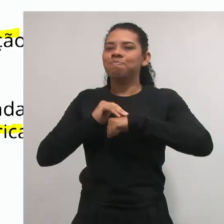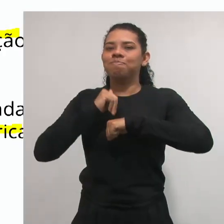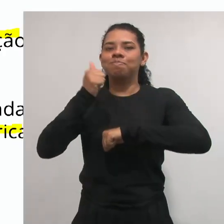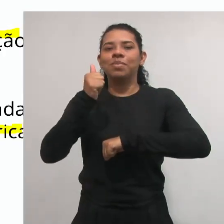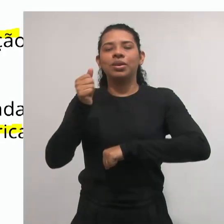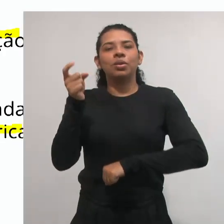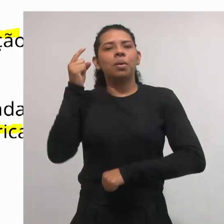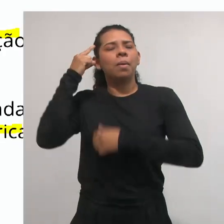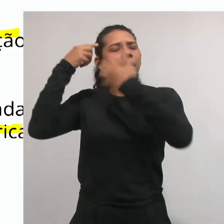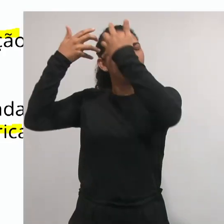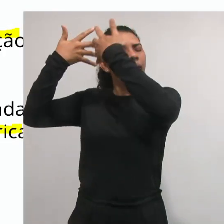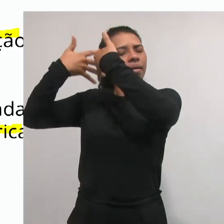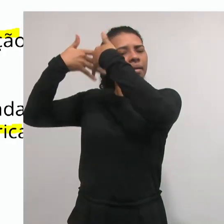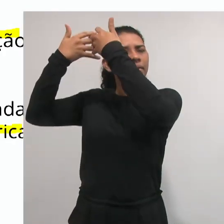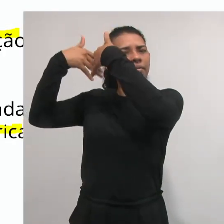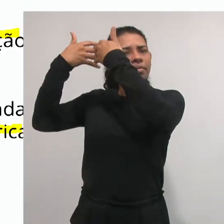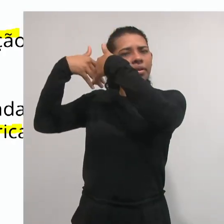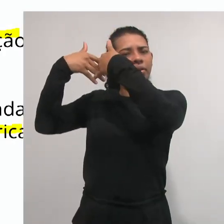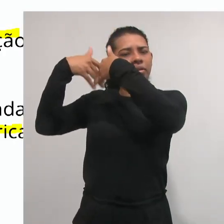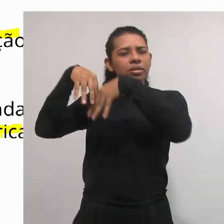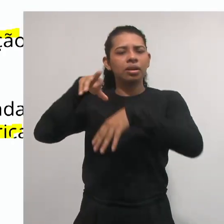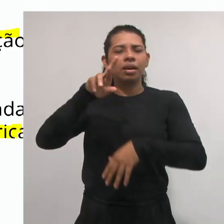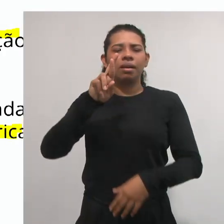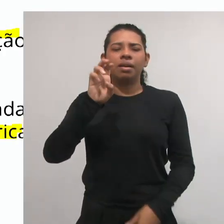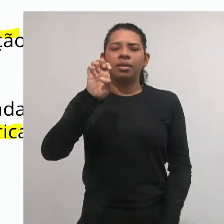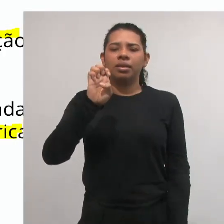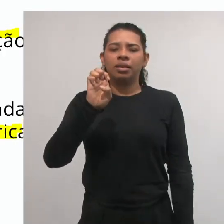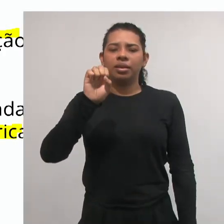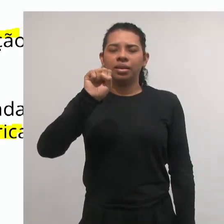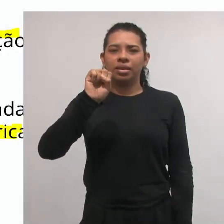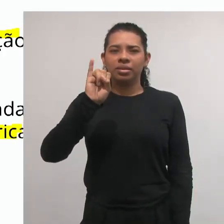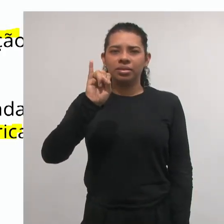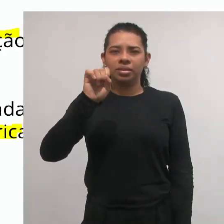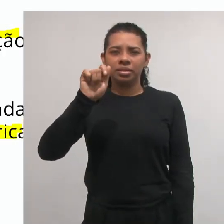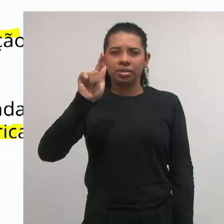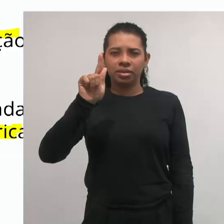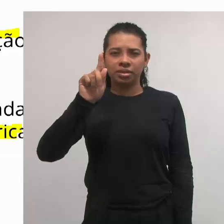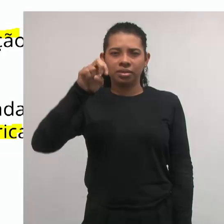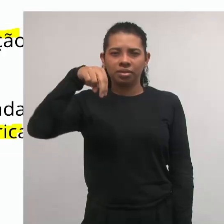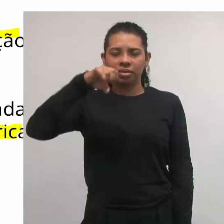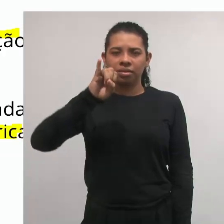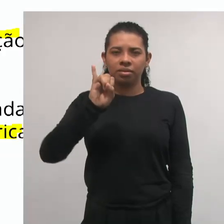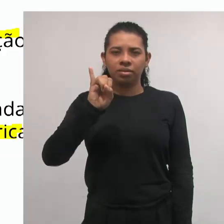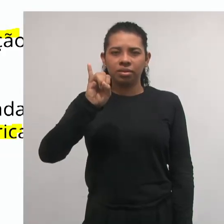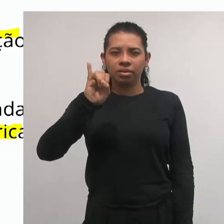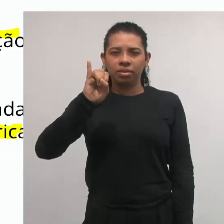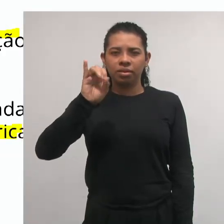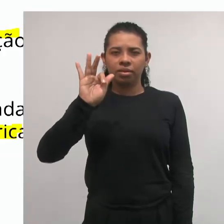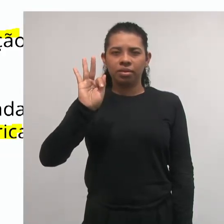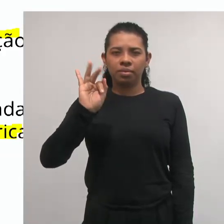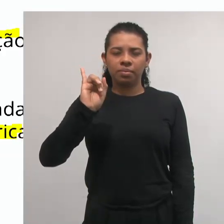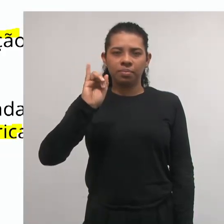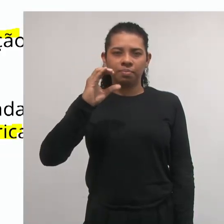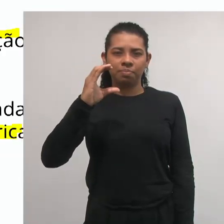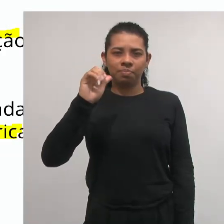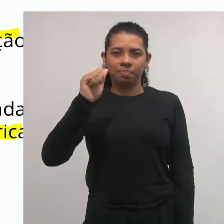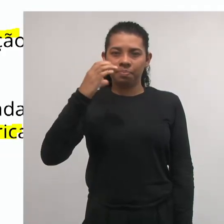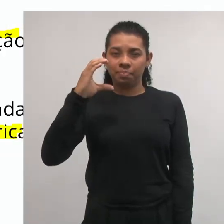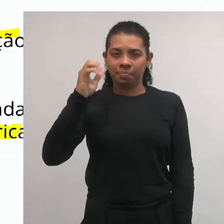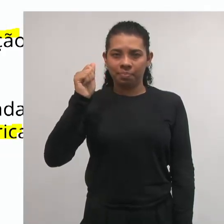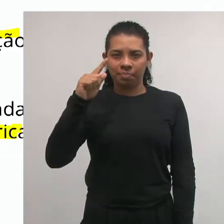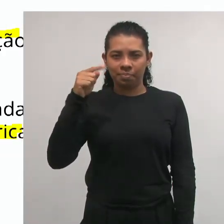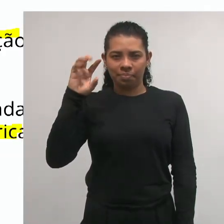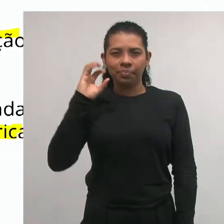Então, essa reflexão sobre a ressignificação histórica, de tempo, de espaço,